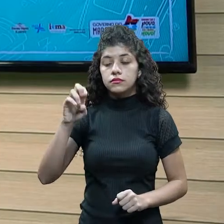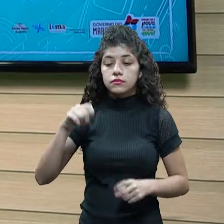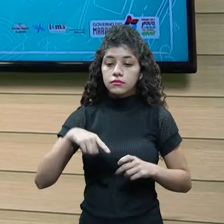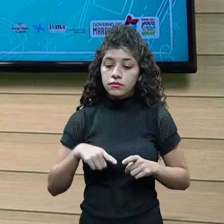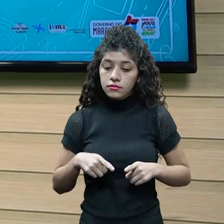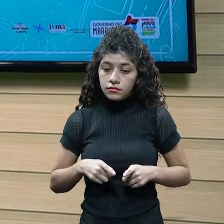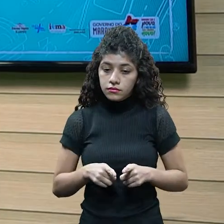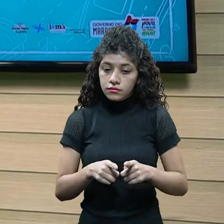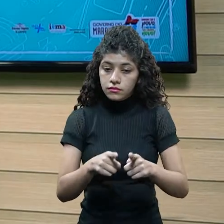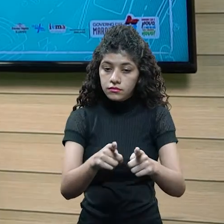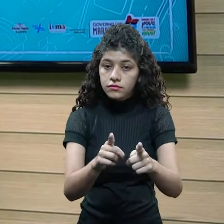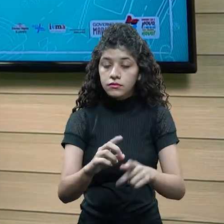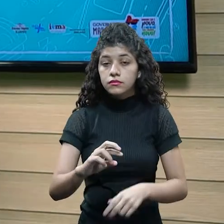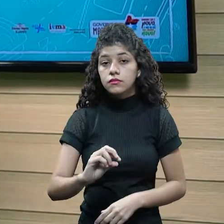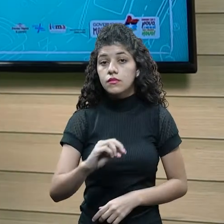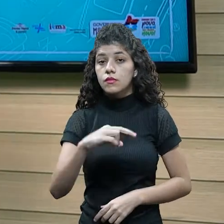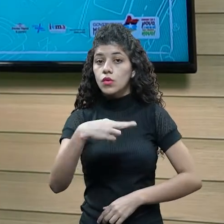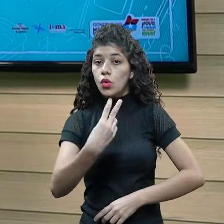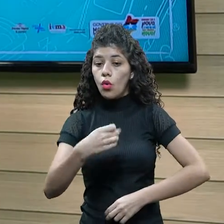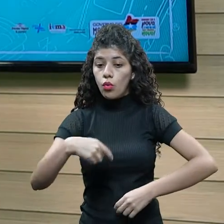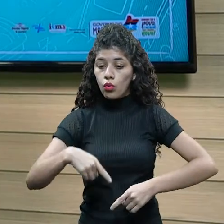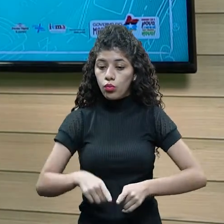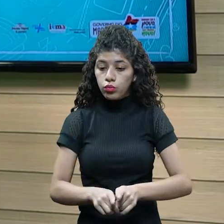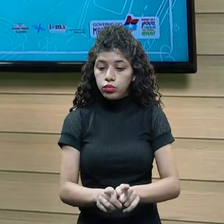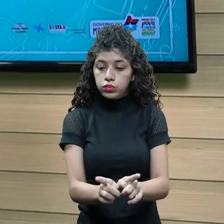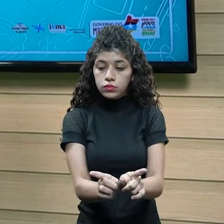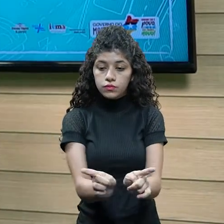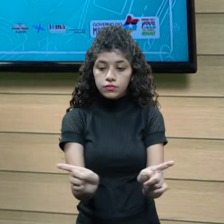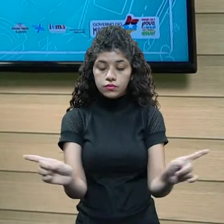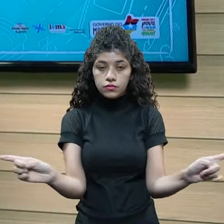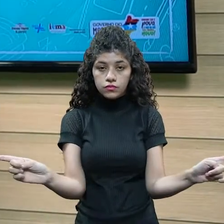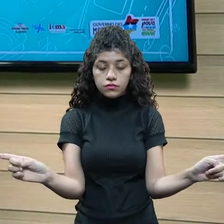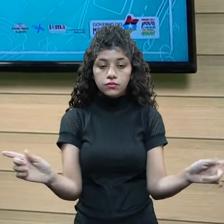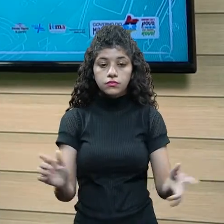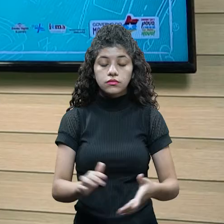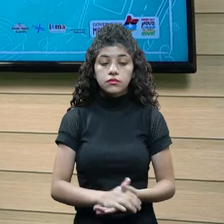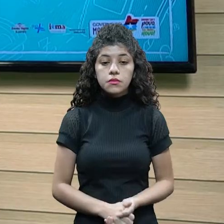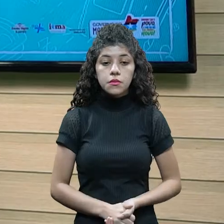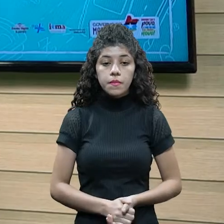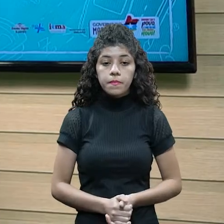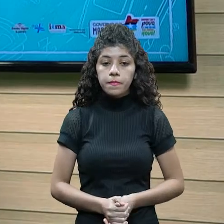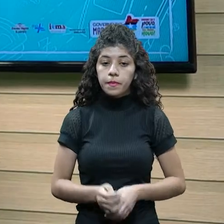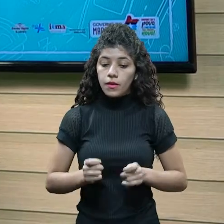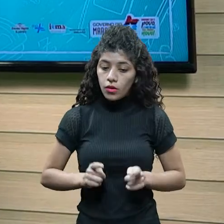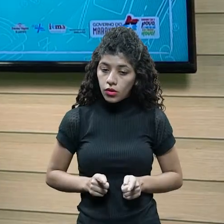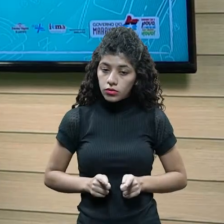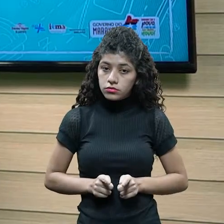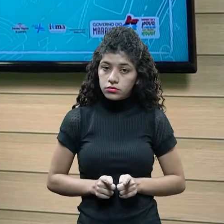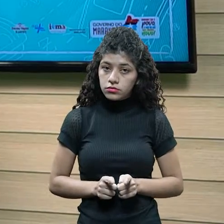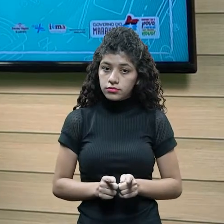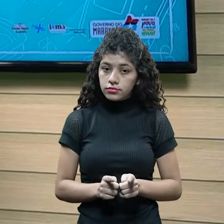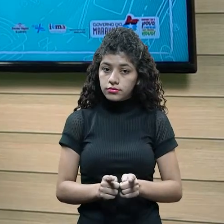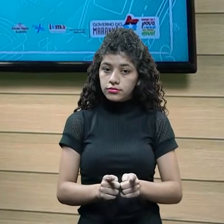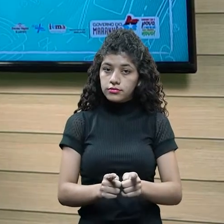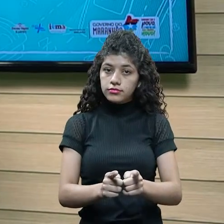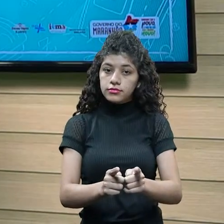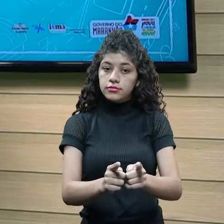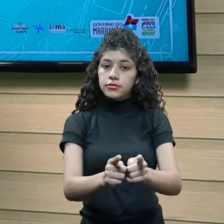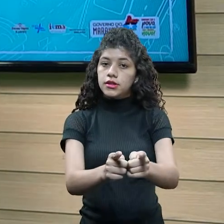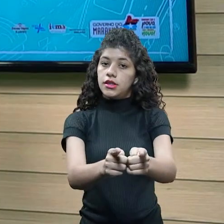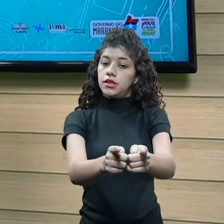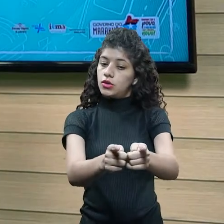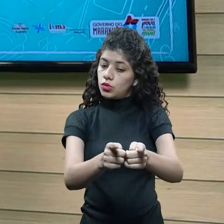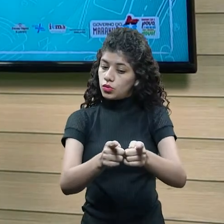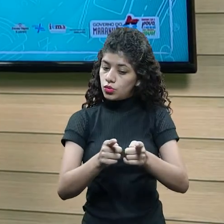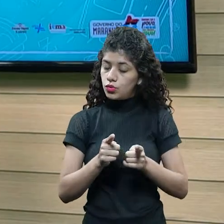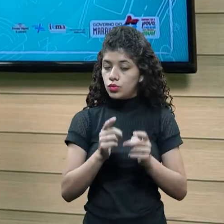inversamente proporcionais. O que são grandezas diretamente proporcionais? São aquelas grandezas que elas vão seguir a mesma direção, as duas vão aumentar